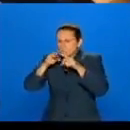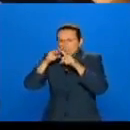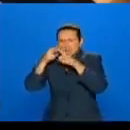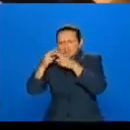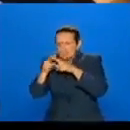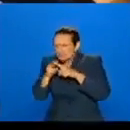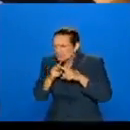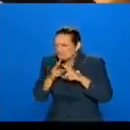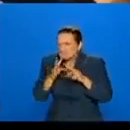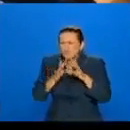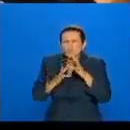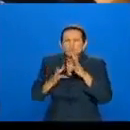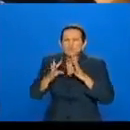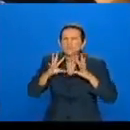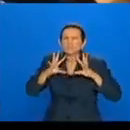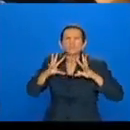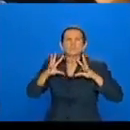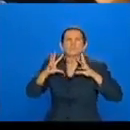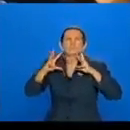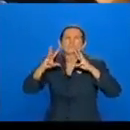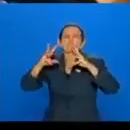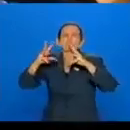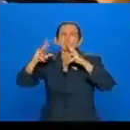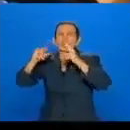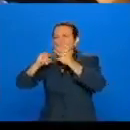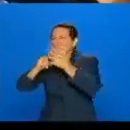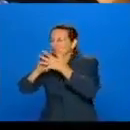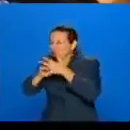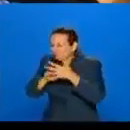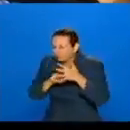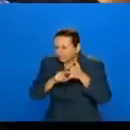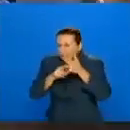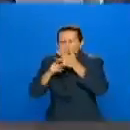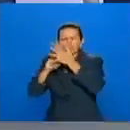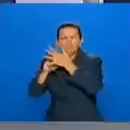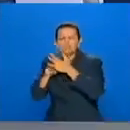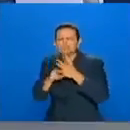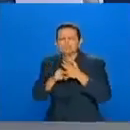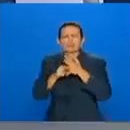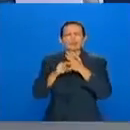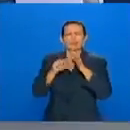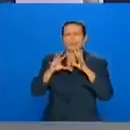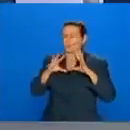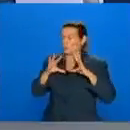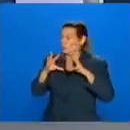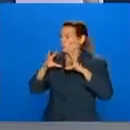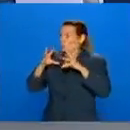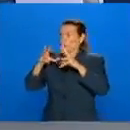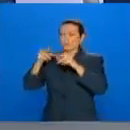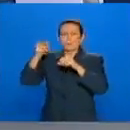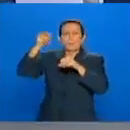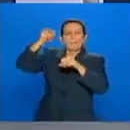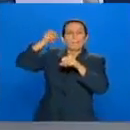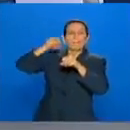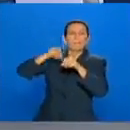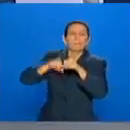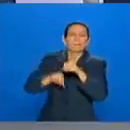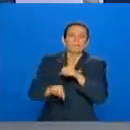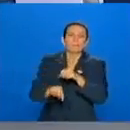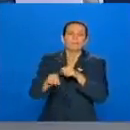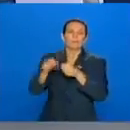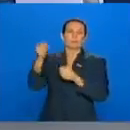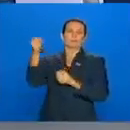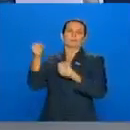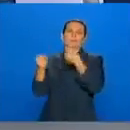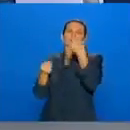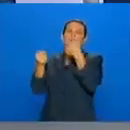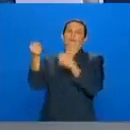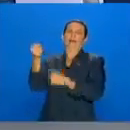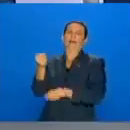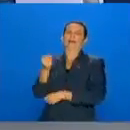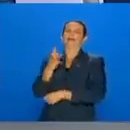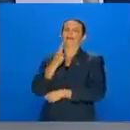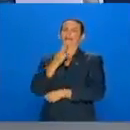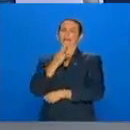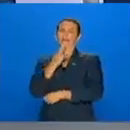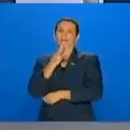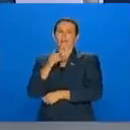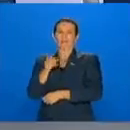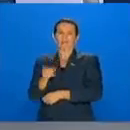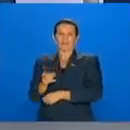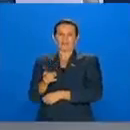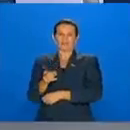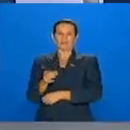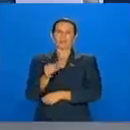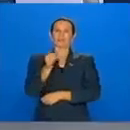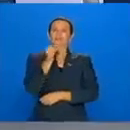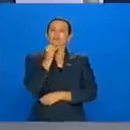a organização motora desse automóvel. Dizendo em outras palavras, é bem possível que muitos usuários de